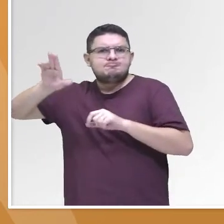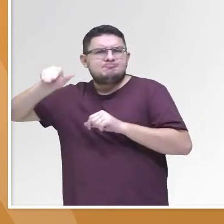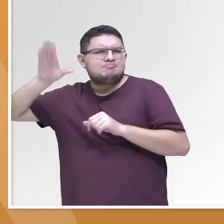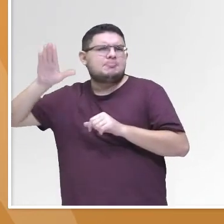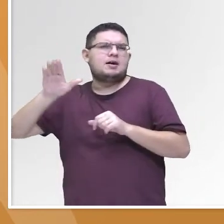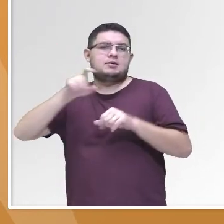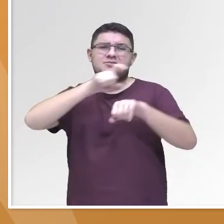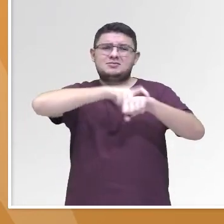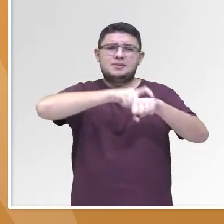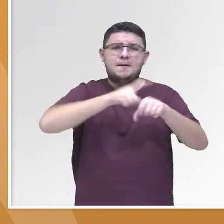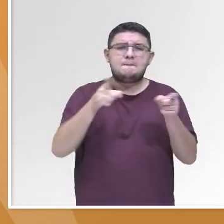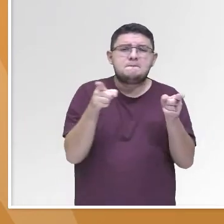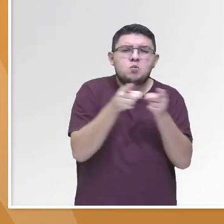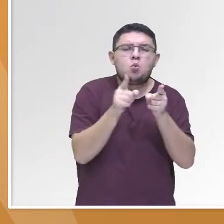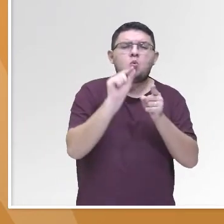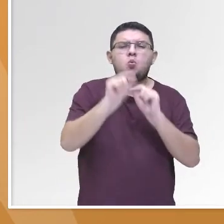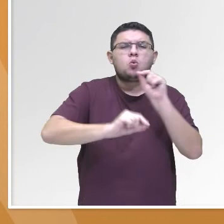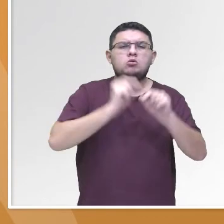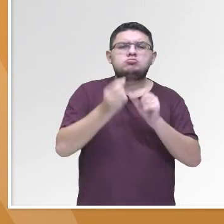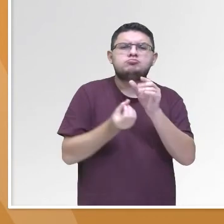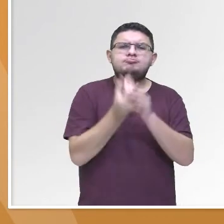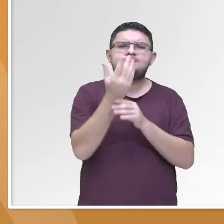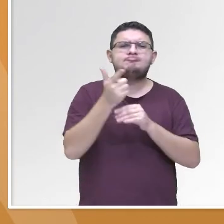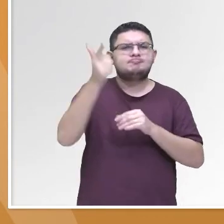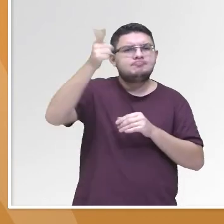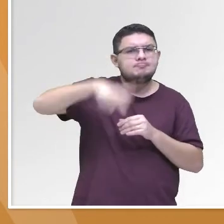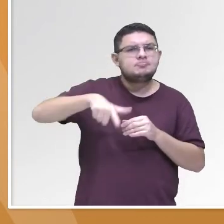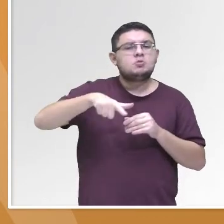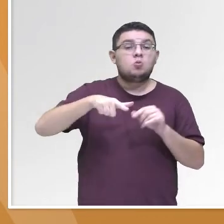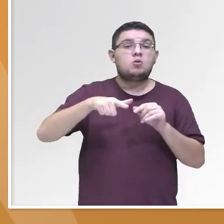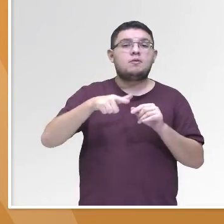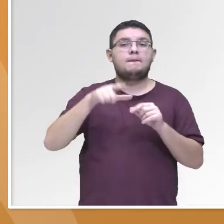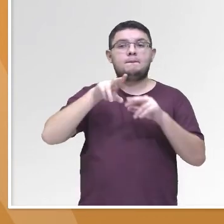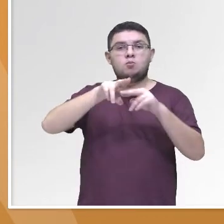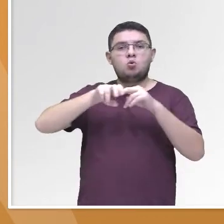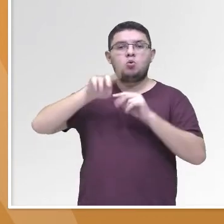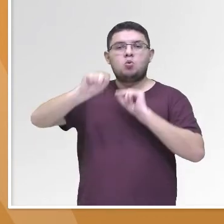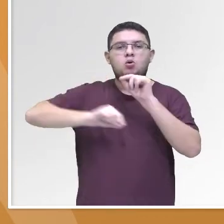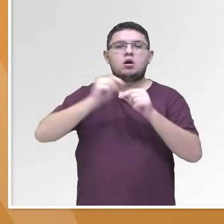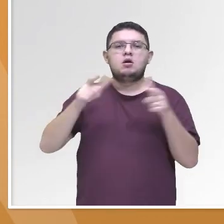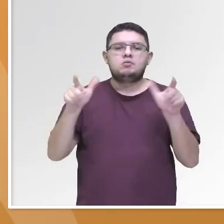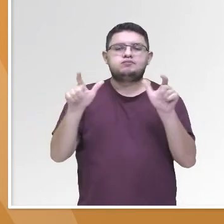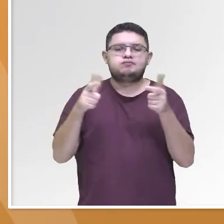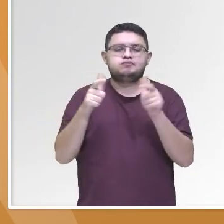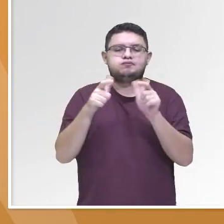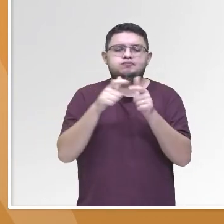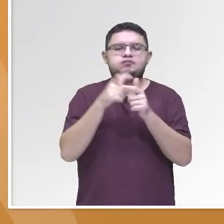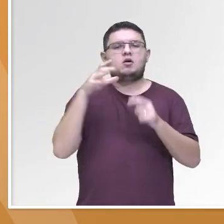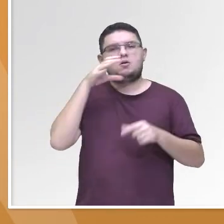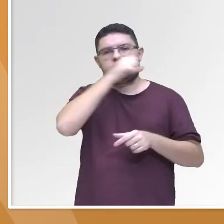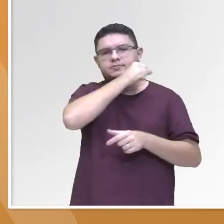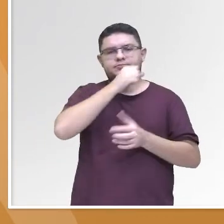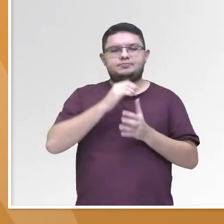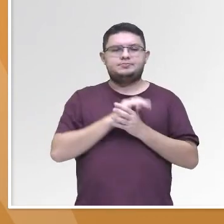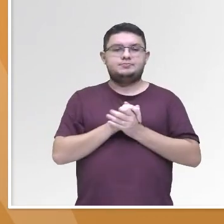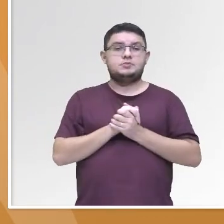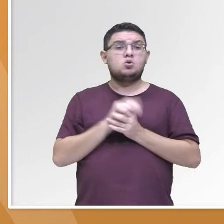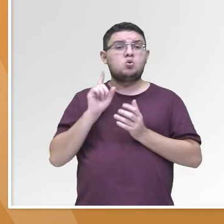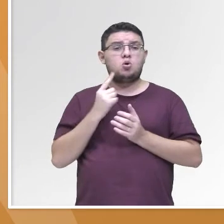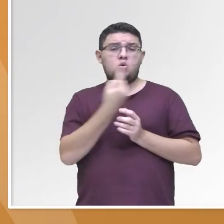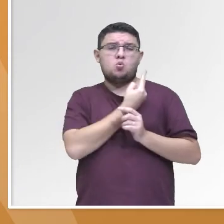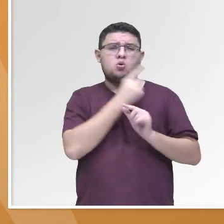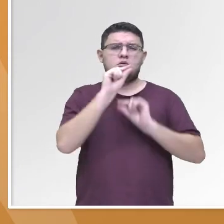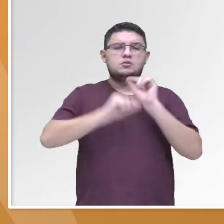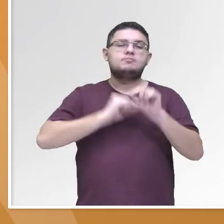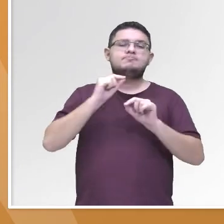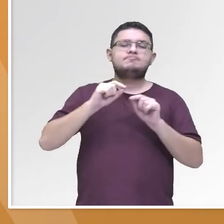não tem ali um tempo necessário com a utilização e a reposição que a natureza faz, né? Então, nós precisamos